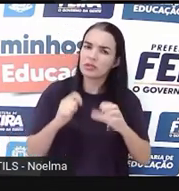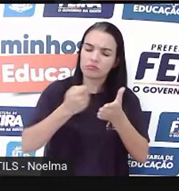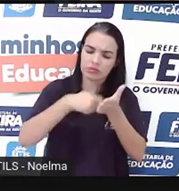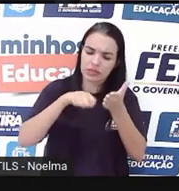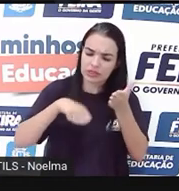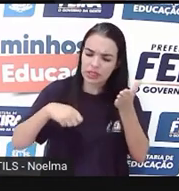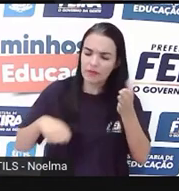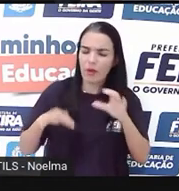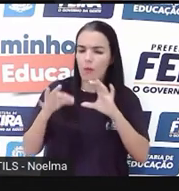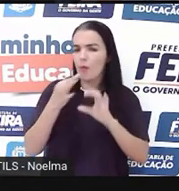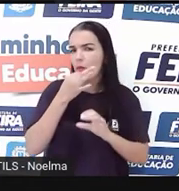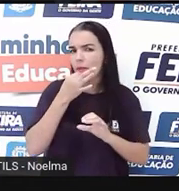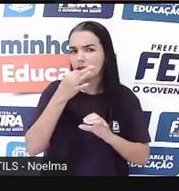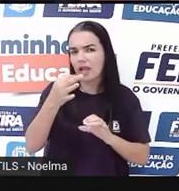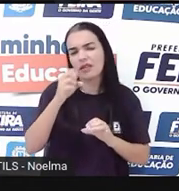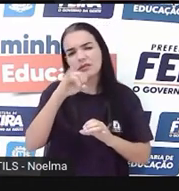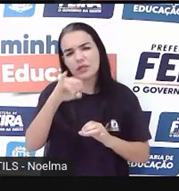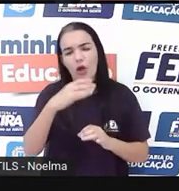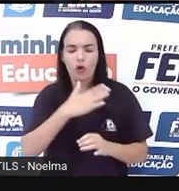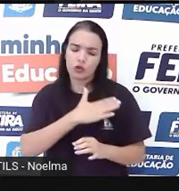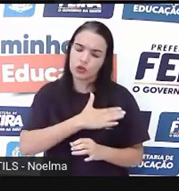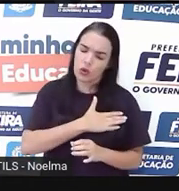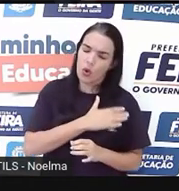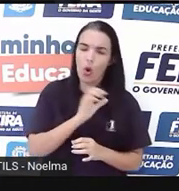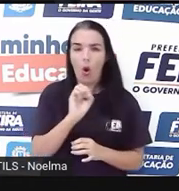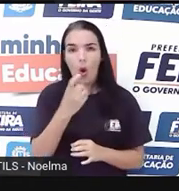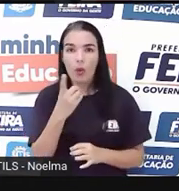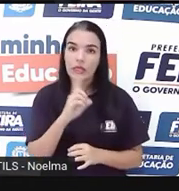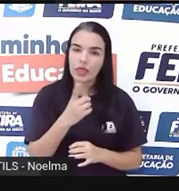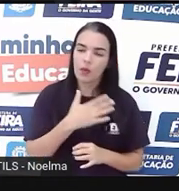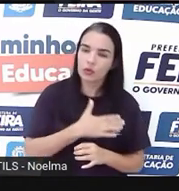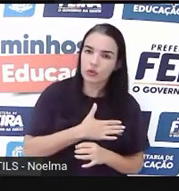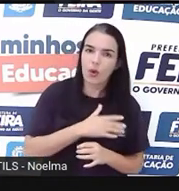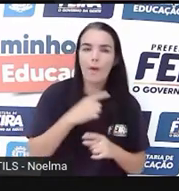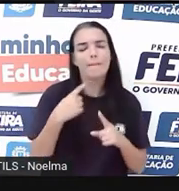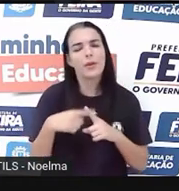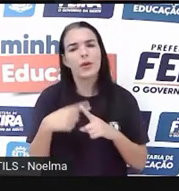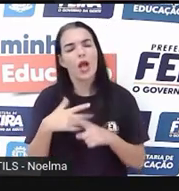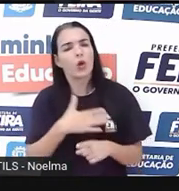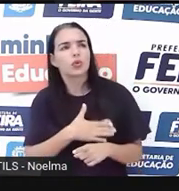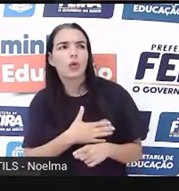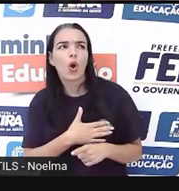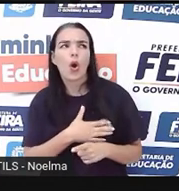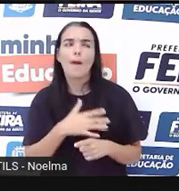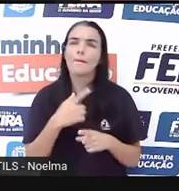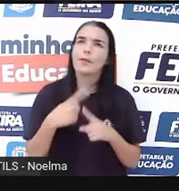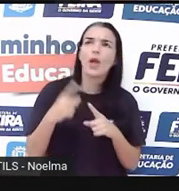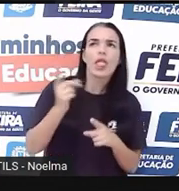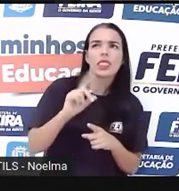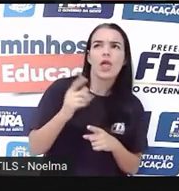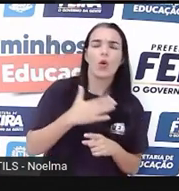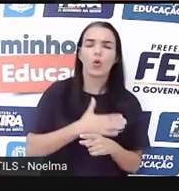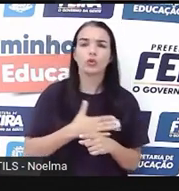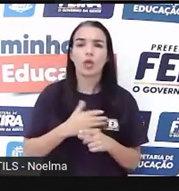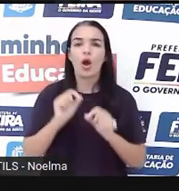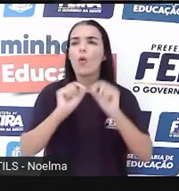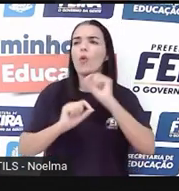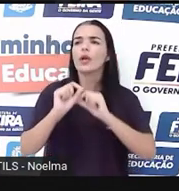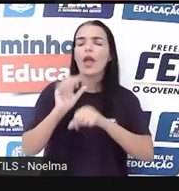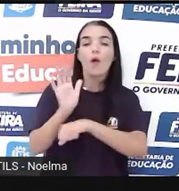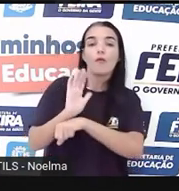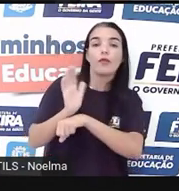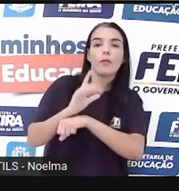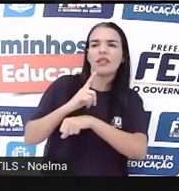para a gente se você gostou, se não gostou, por que gostou, por que não gostou, o que, que o filme tem a